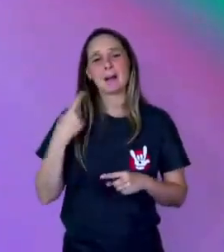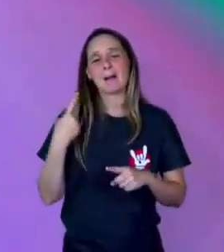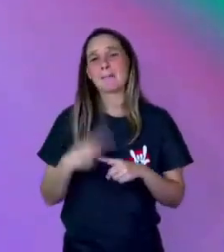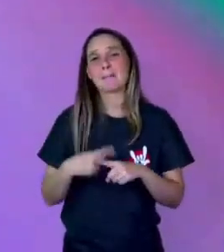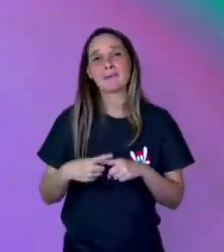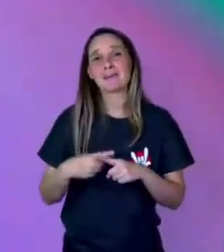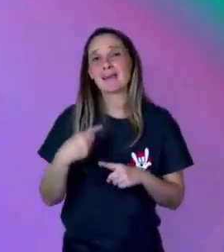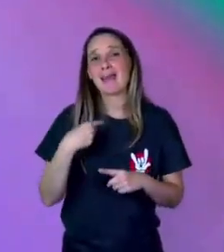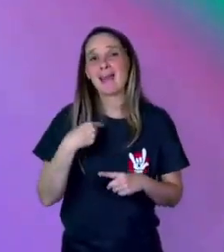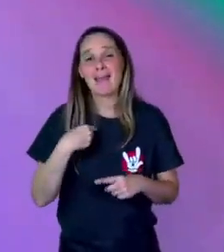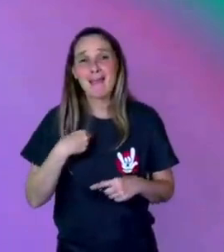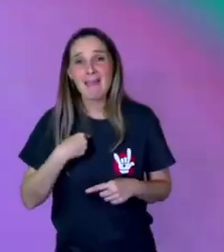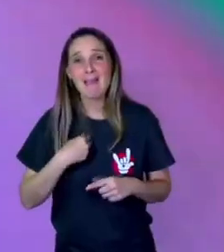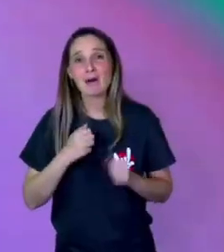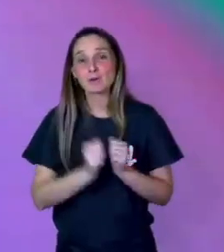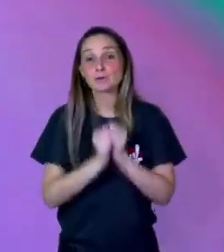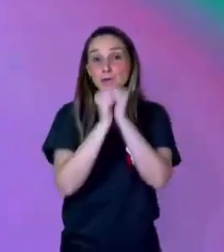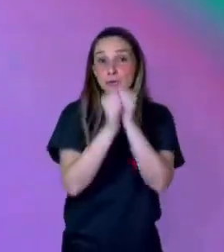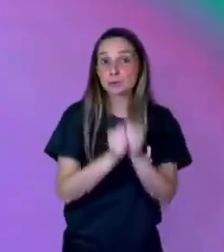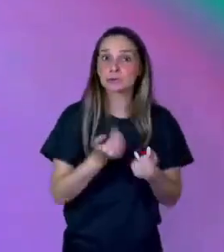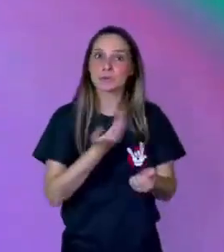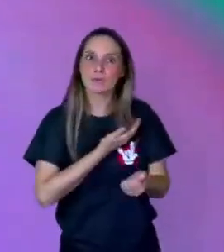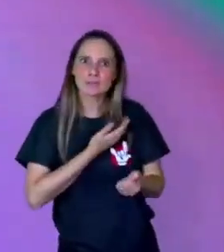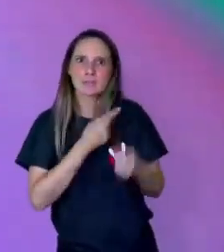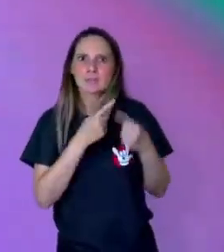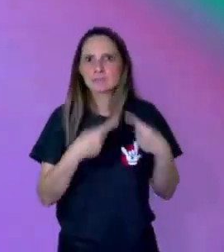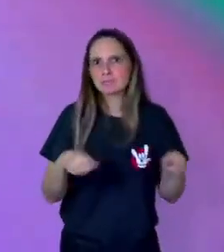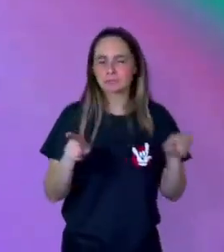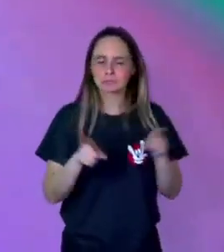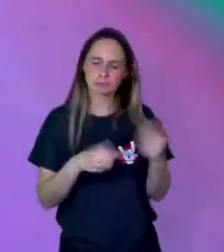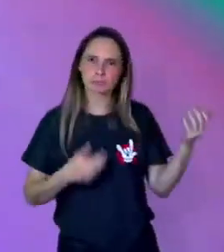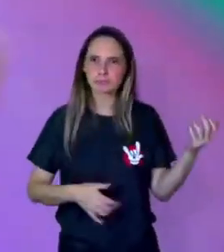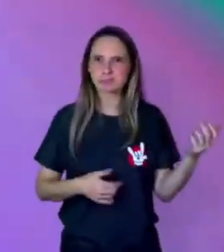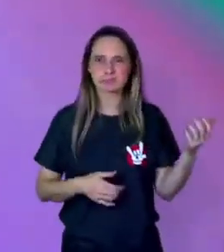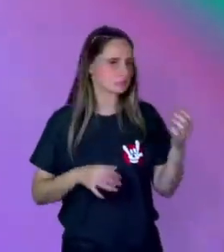uma banda de sucesso para fazer não sei o que da vida.